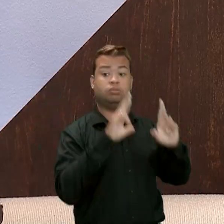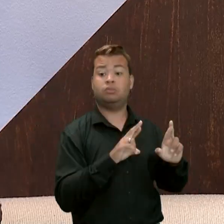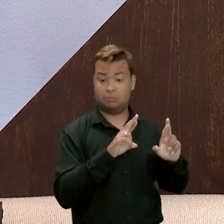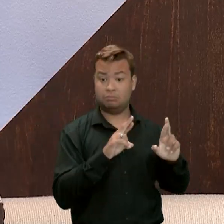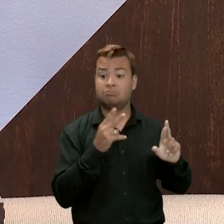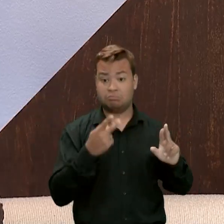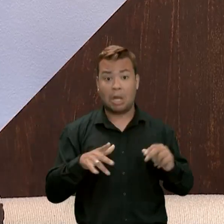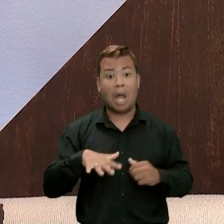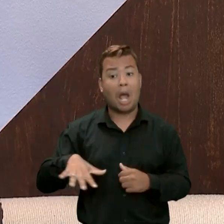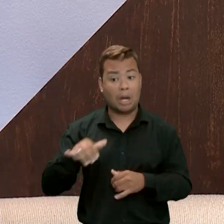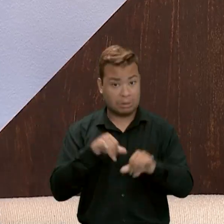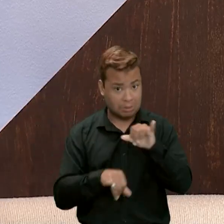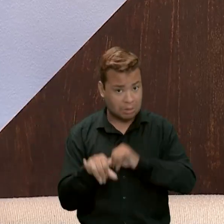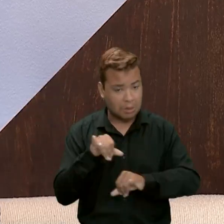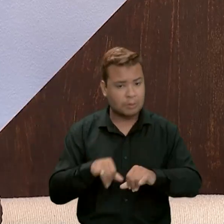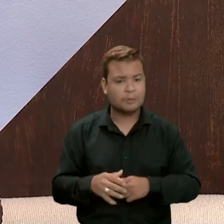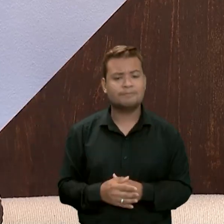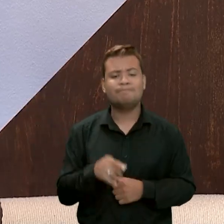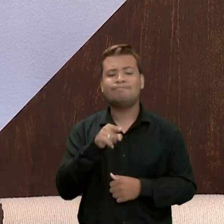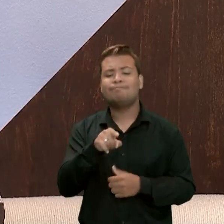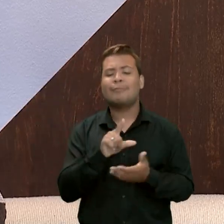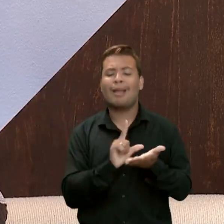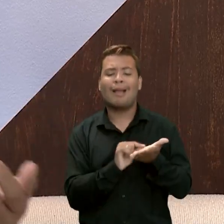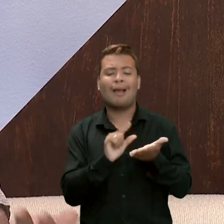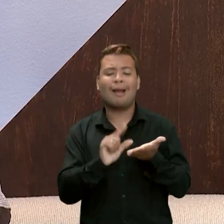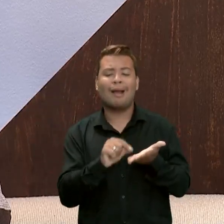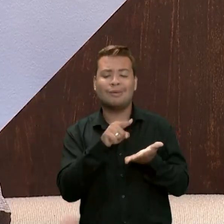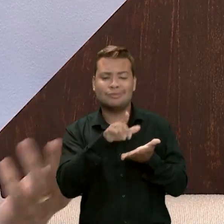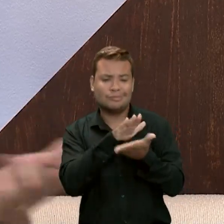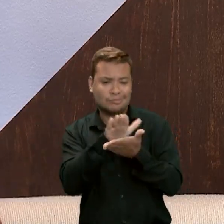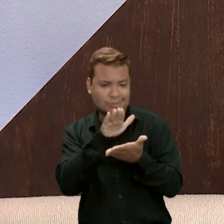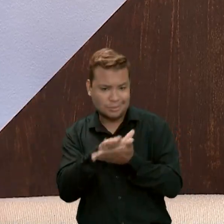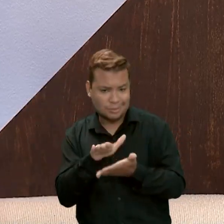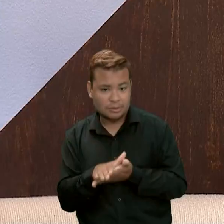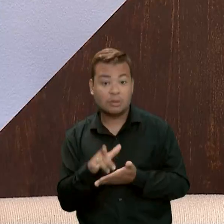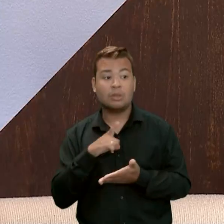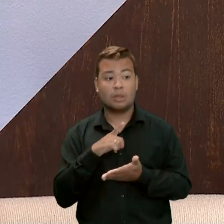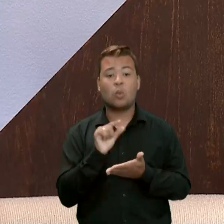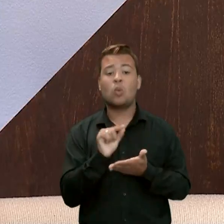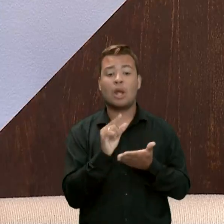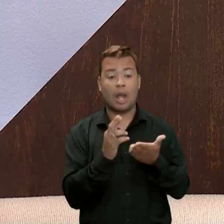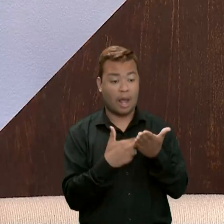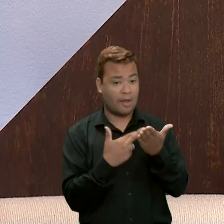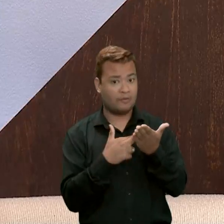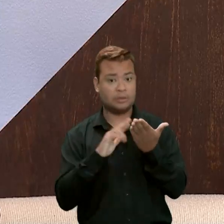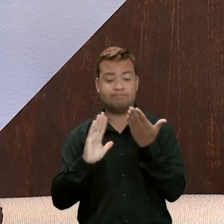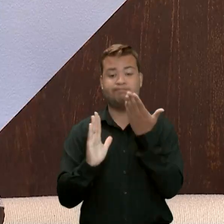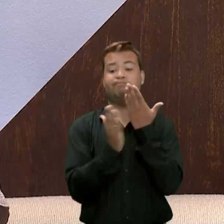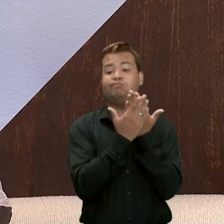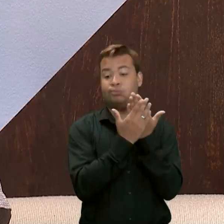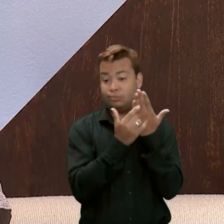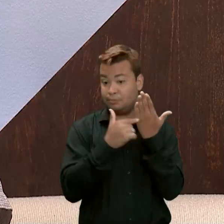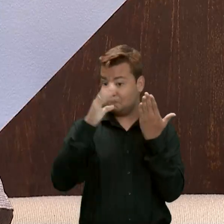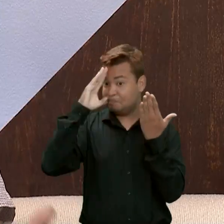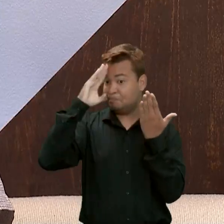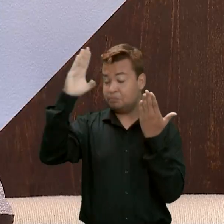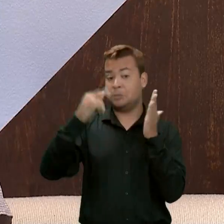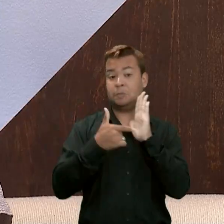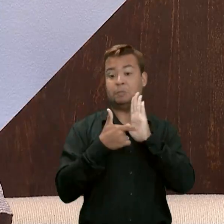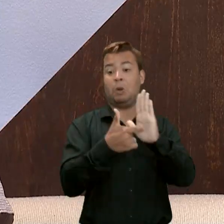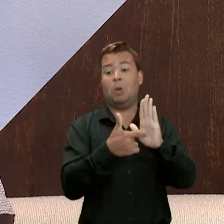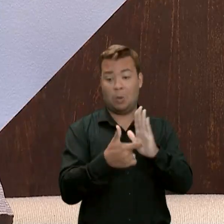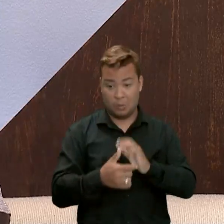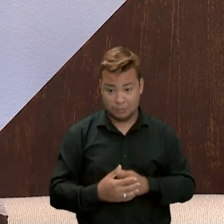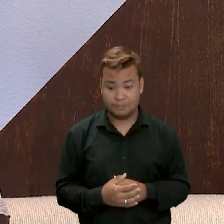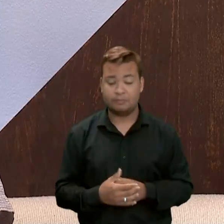inclusive o artigo publicado foi capa da revista, né? Então, para o aluno,